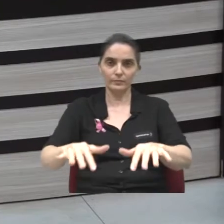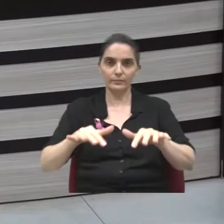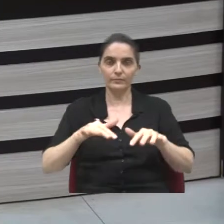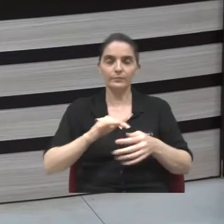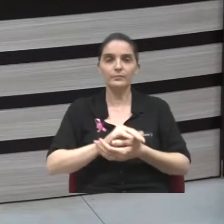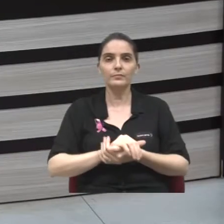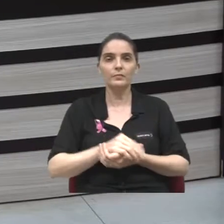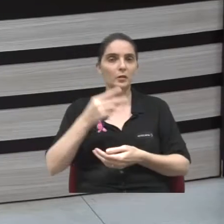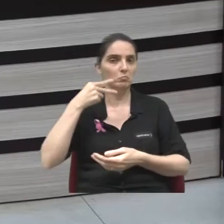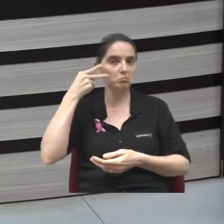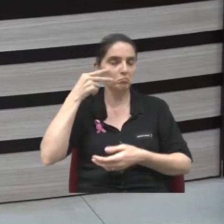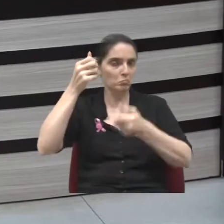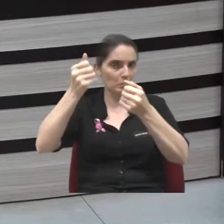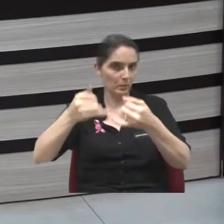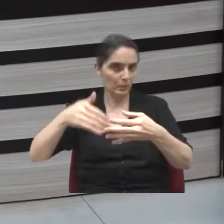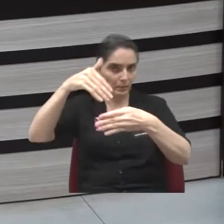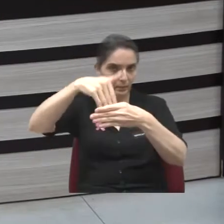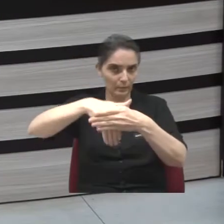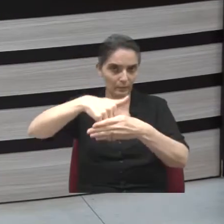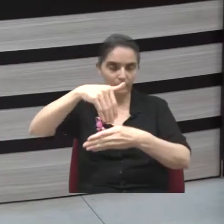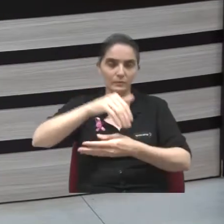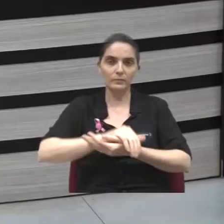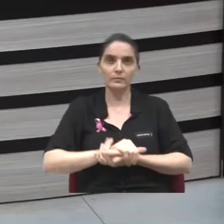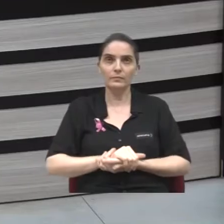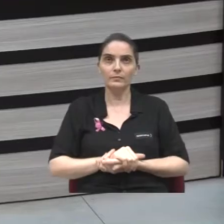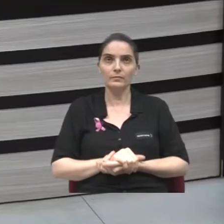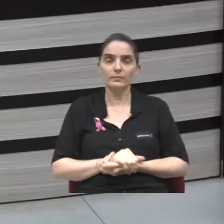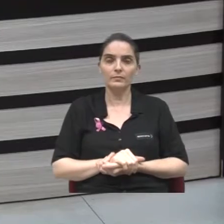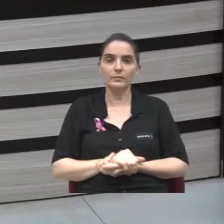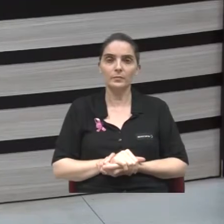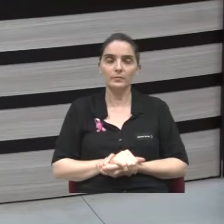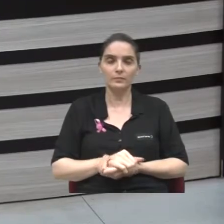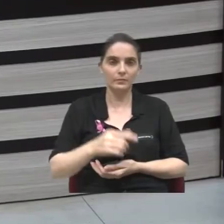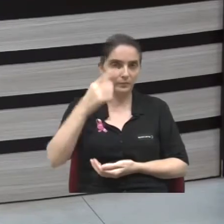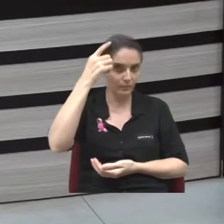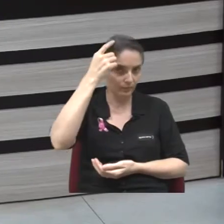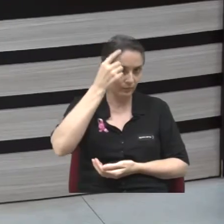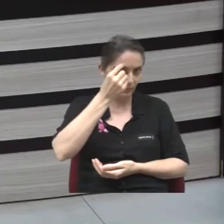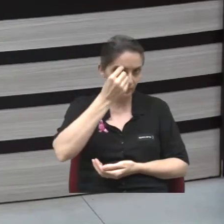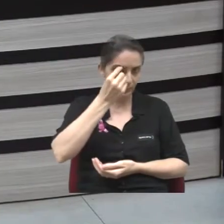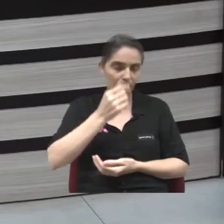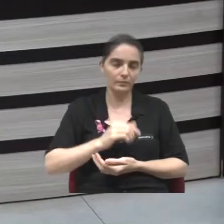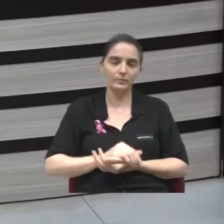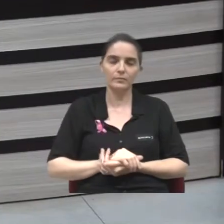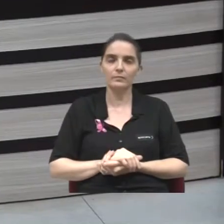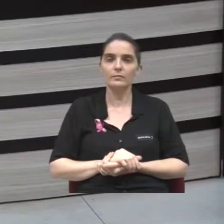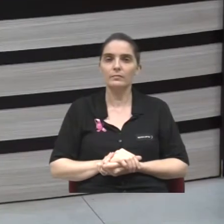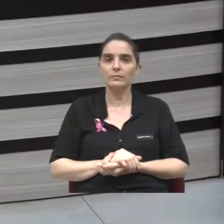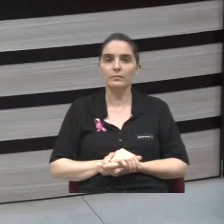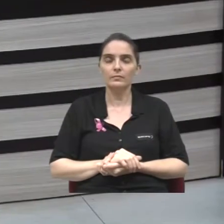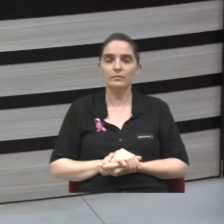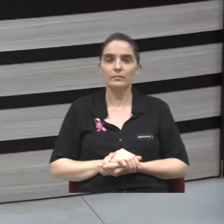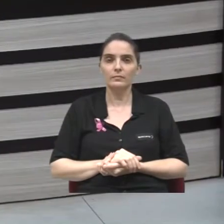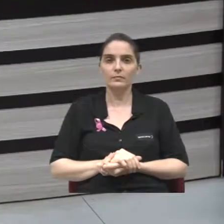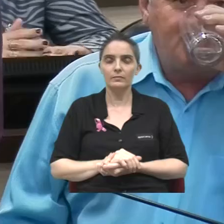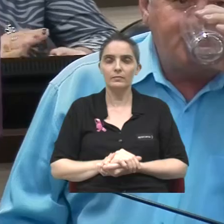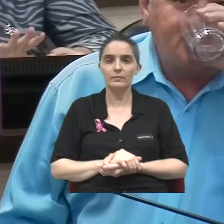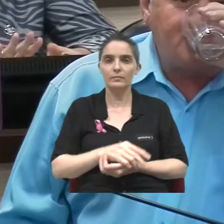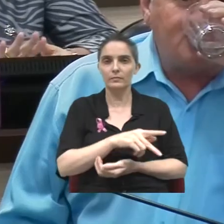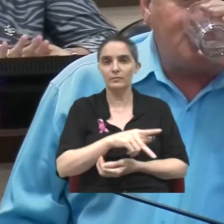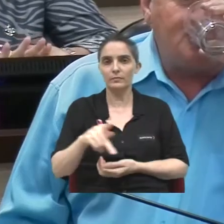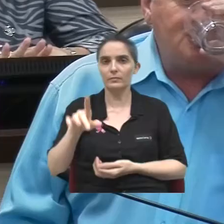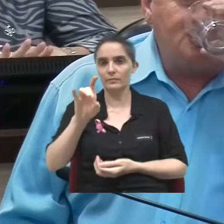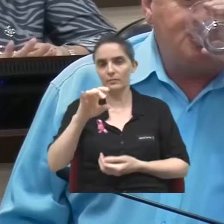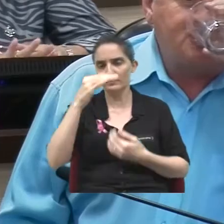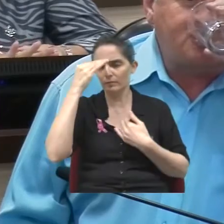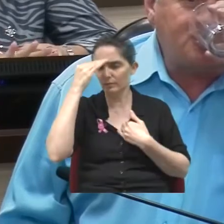vereador deseja justificar o voto? Desejo, presidente. Para justificar o voto, o vereador Dr. Anderson Pereira. Presidente, eu só quero agradecer